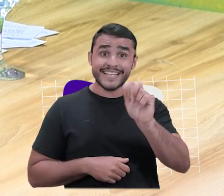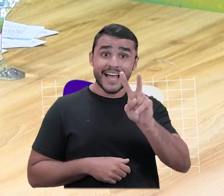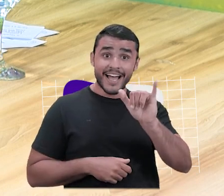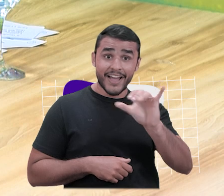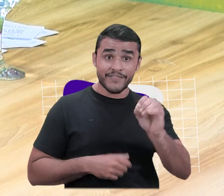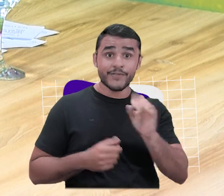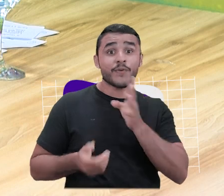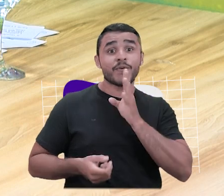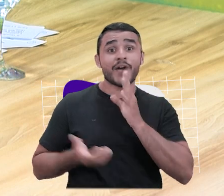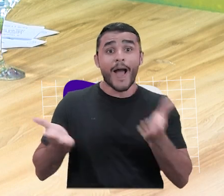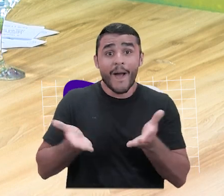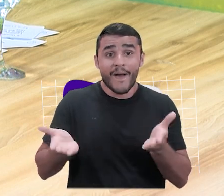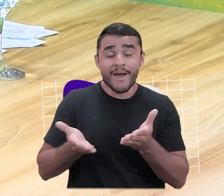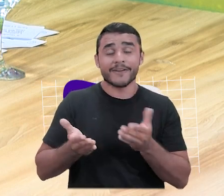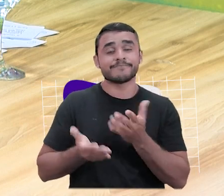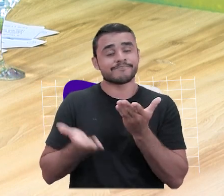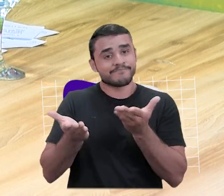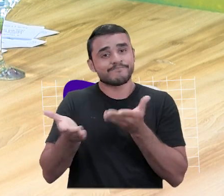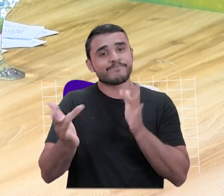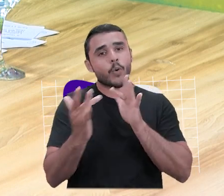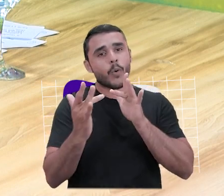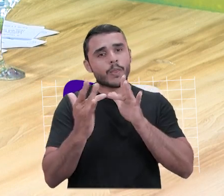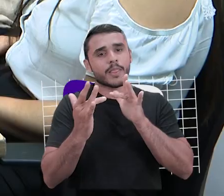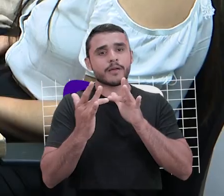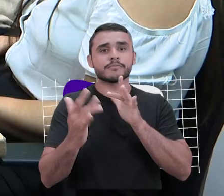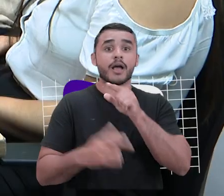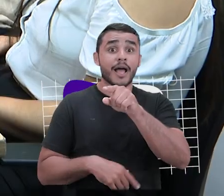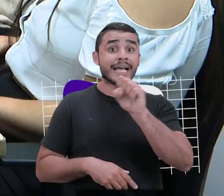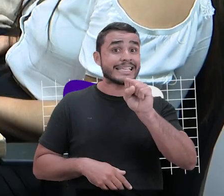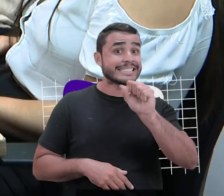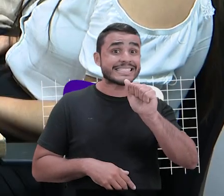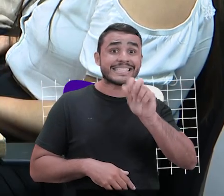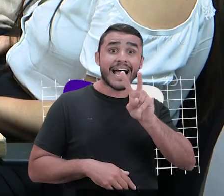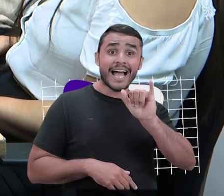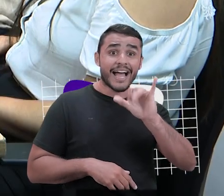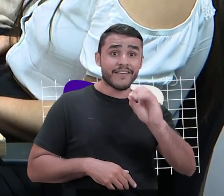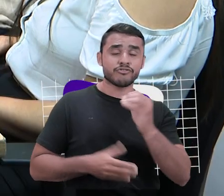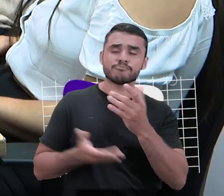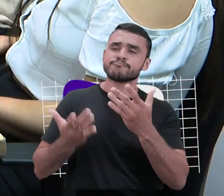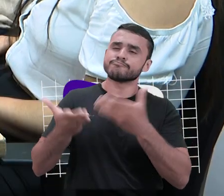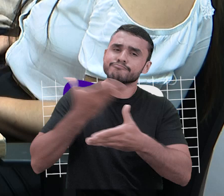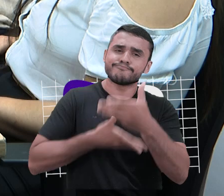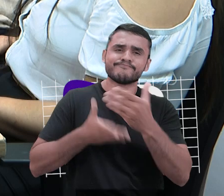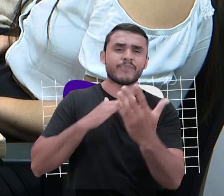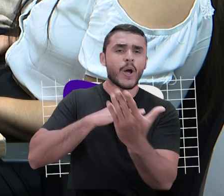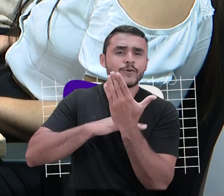ver que mesmo na luta, mesmo trabalhando, eu aprendo muito com o Sávio agora. A gente tem muita troca,